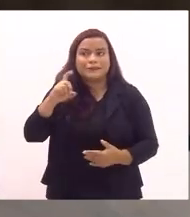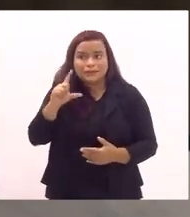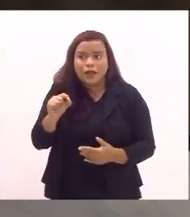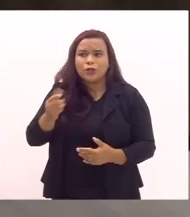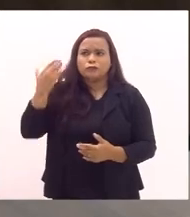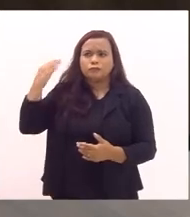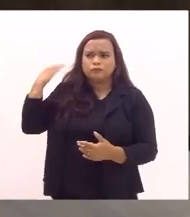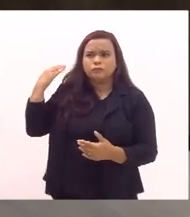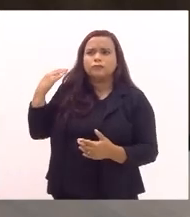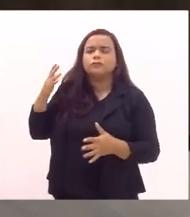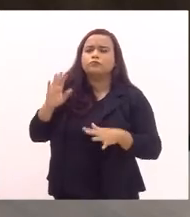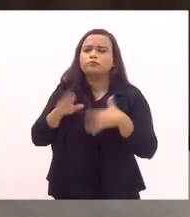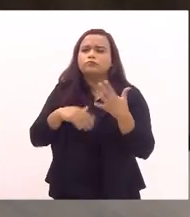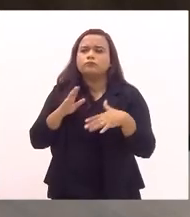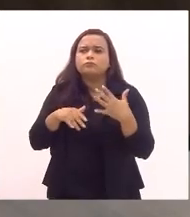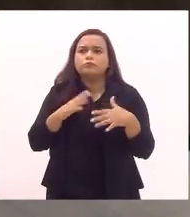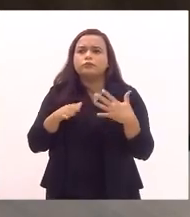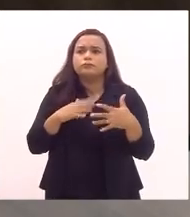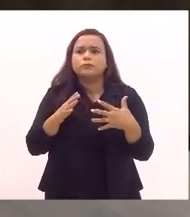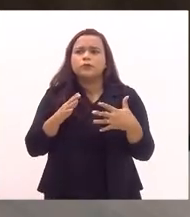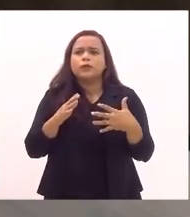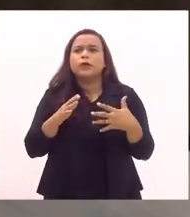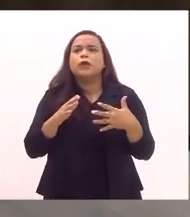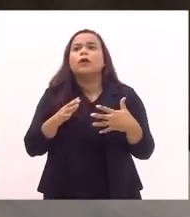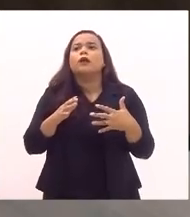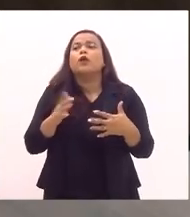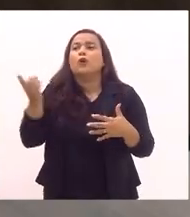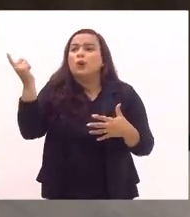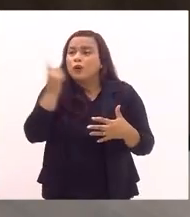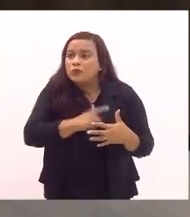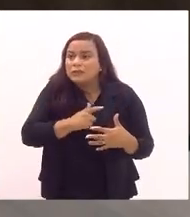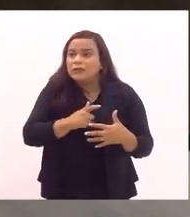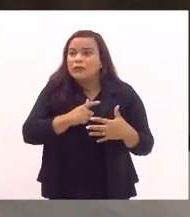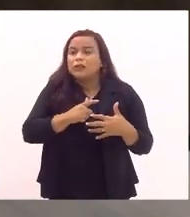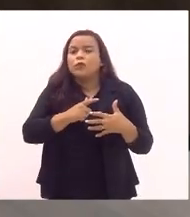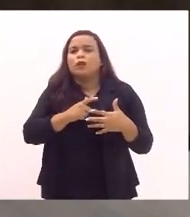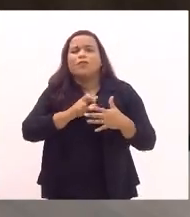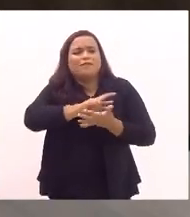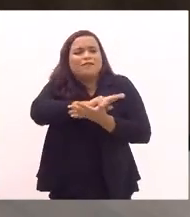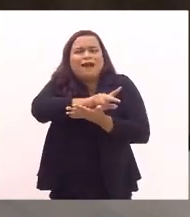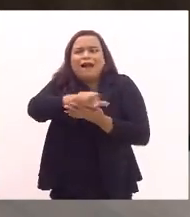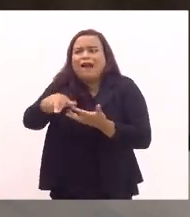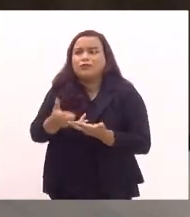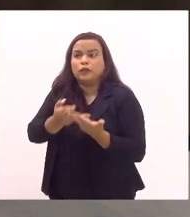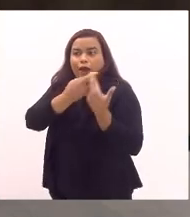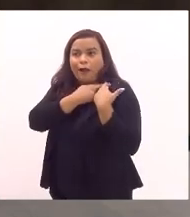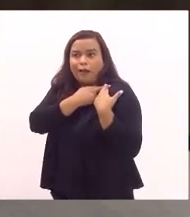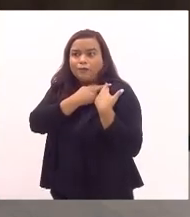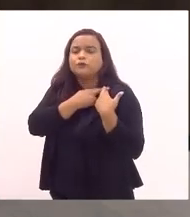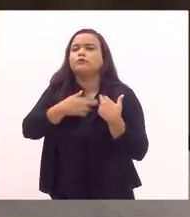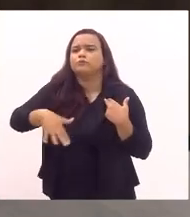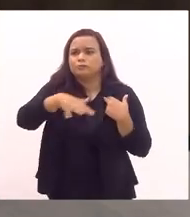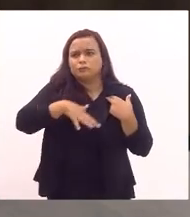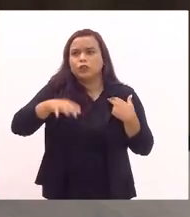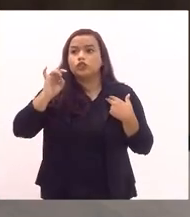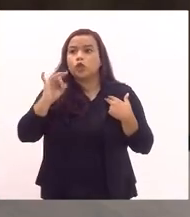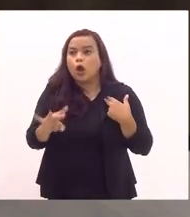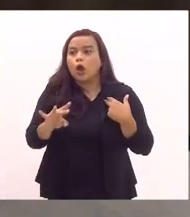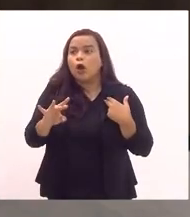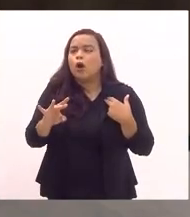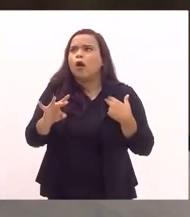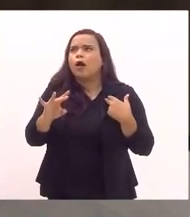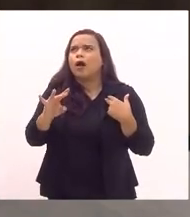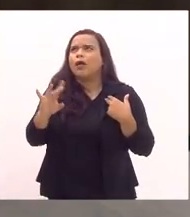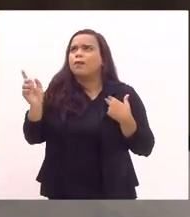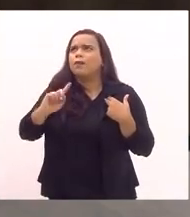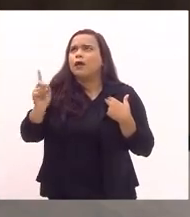e a menos da presidência da república e da vice-presidência da República todos os